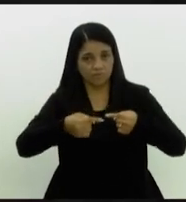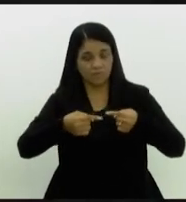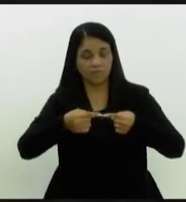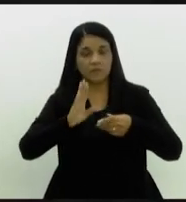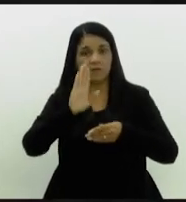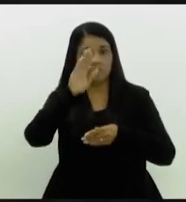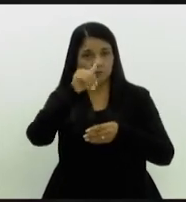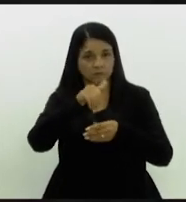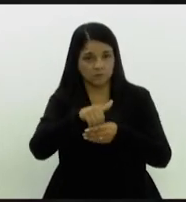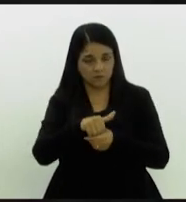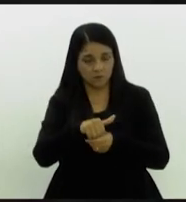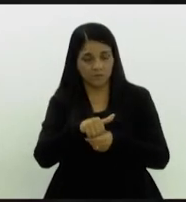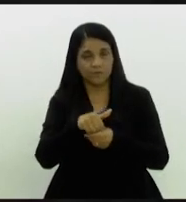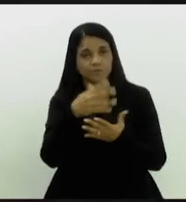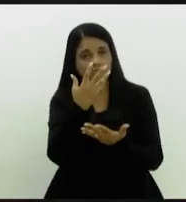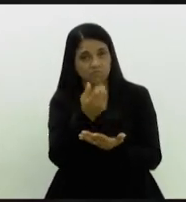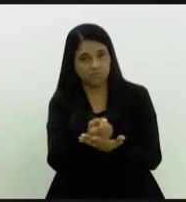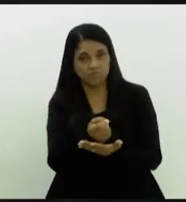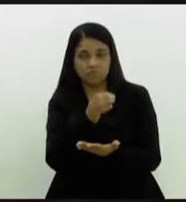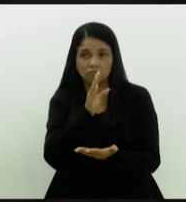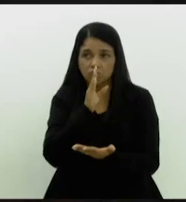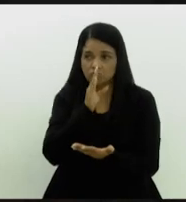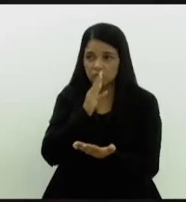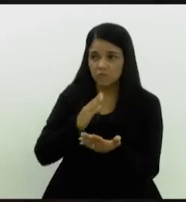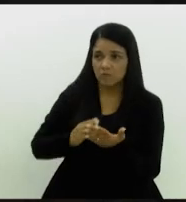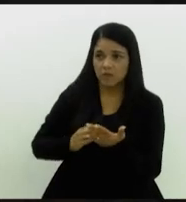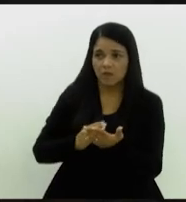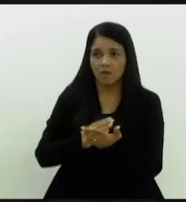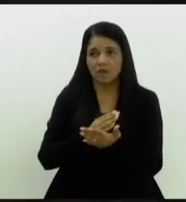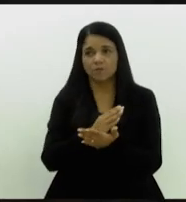discussão. Em votação, senhores que aprovam, permaneçam como